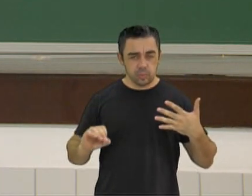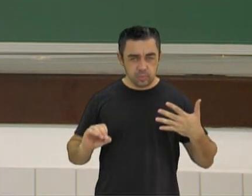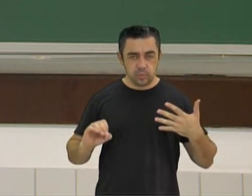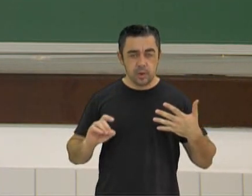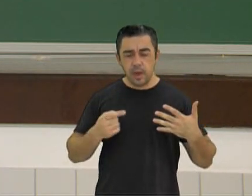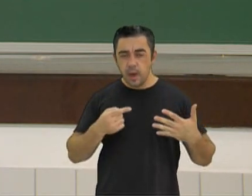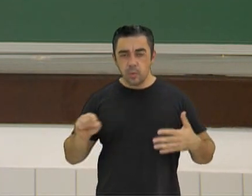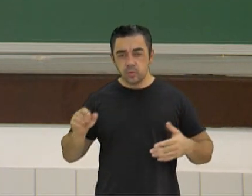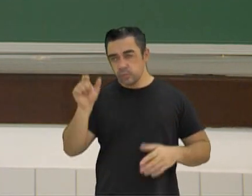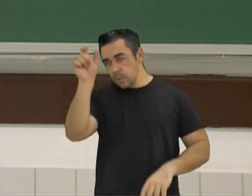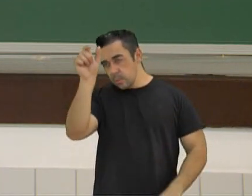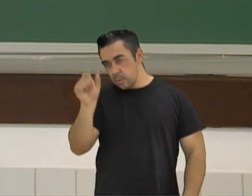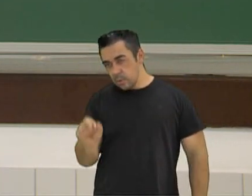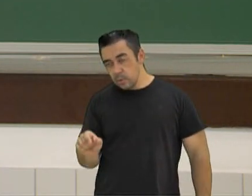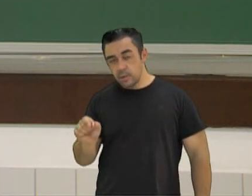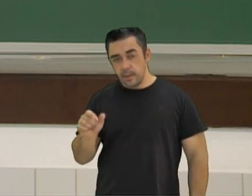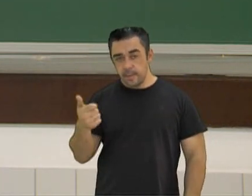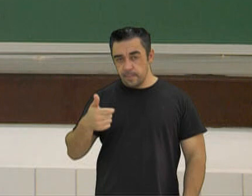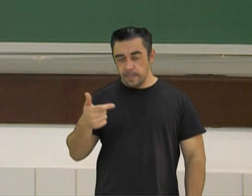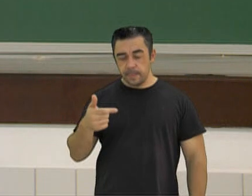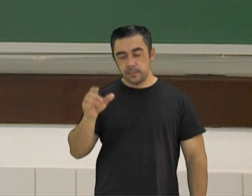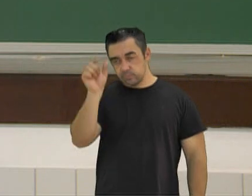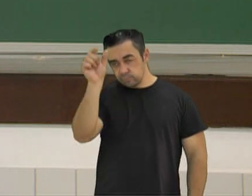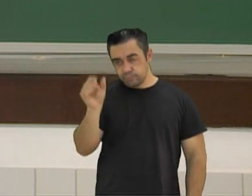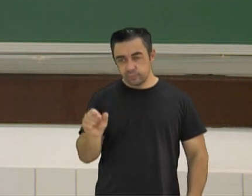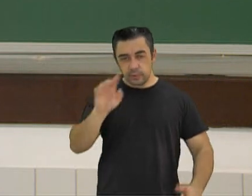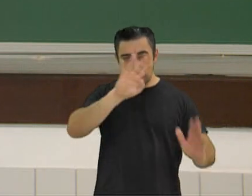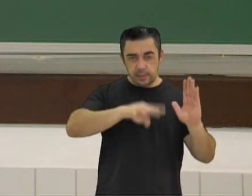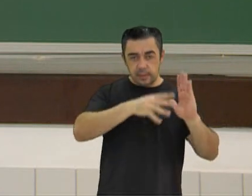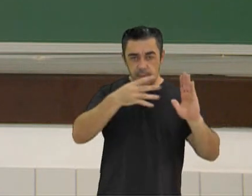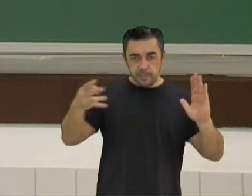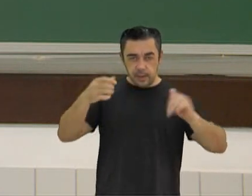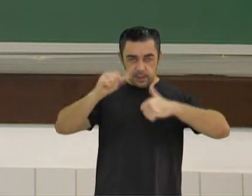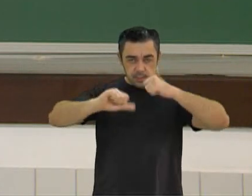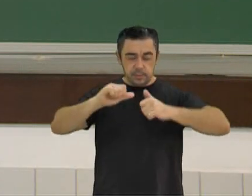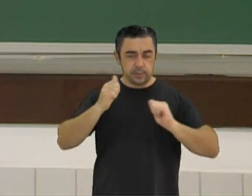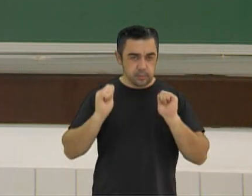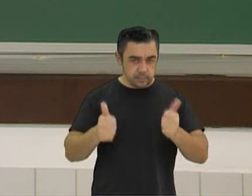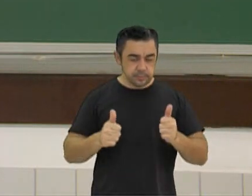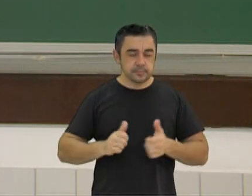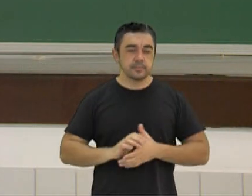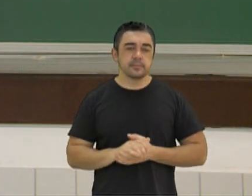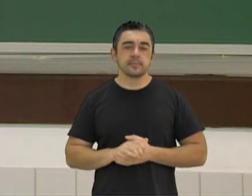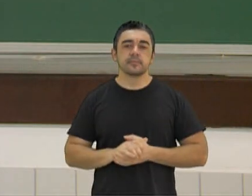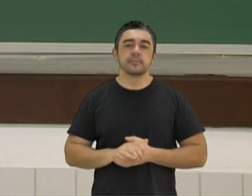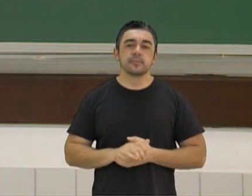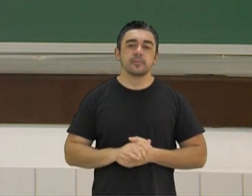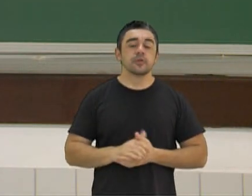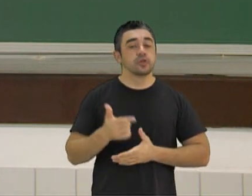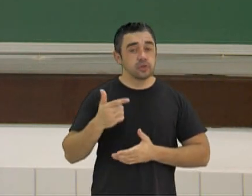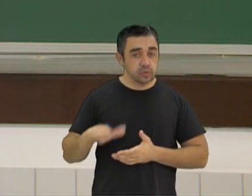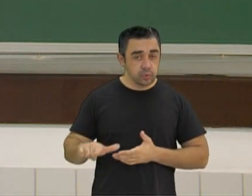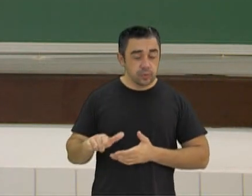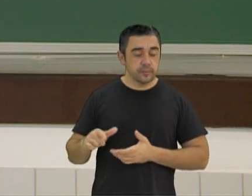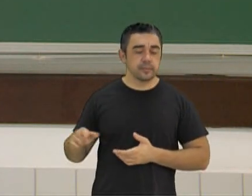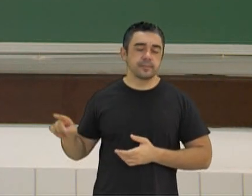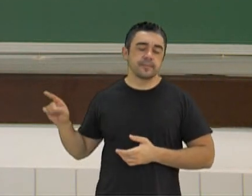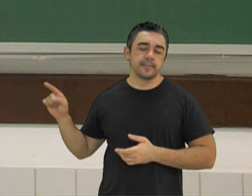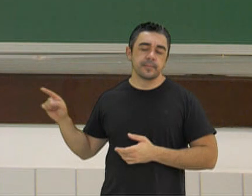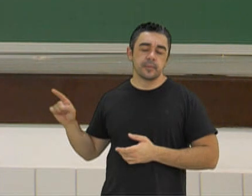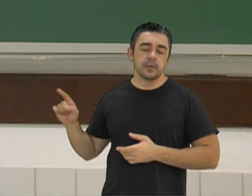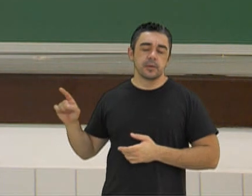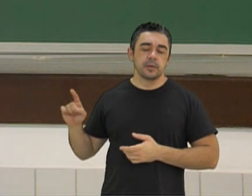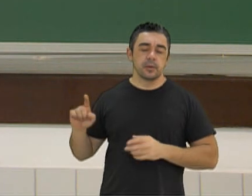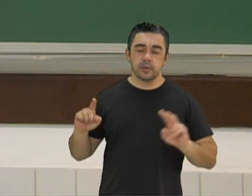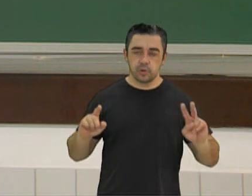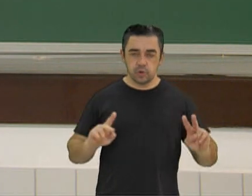tabela periódica, a penúltima coluna da tabela periódica. Tranquilo? Beleza? De novo, né? Ao invés do hidrogênio,